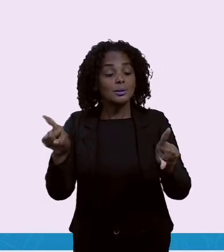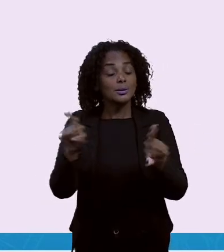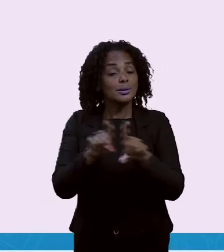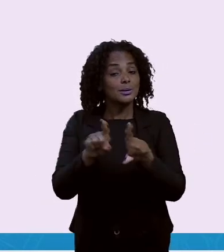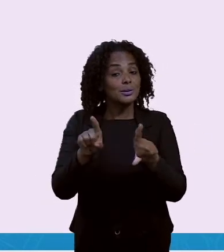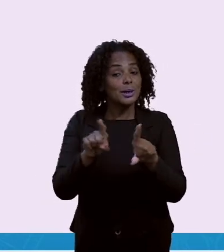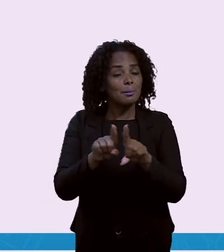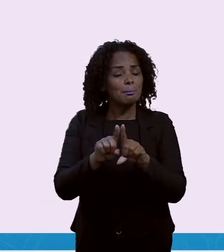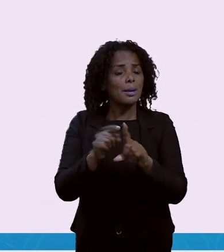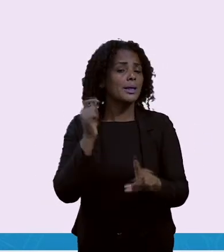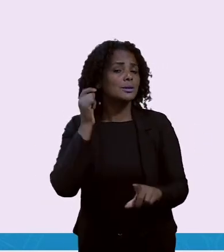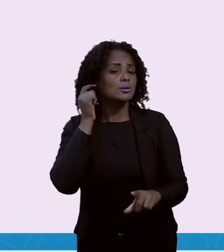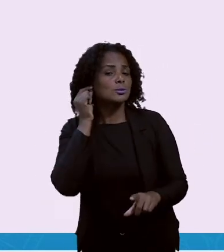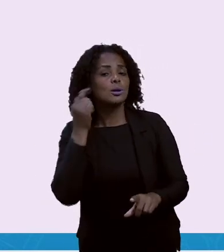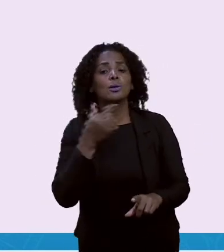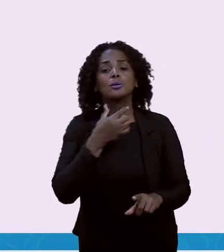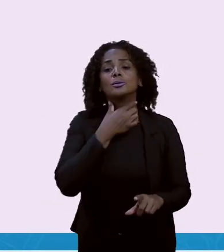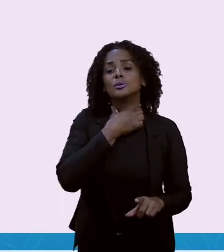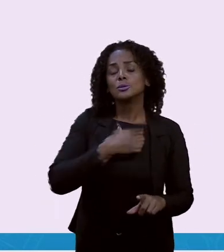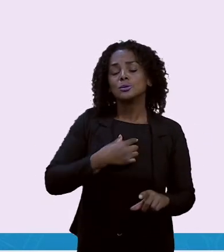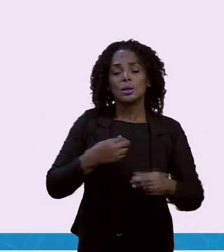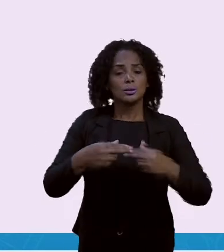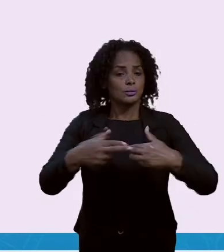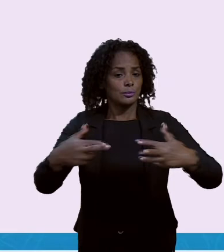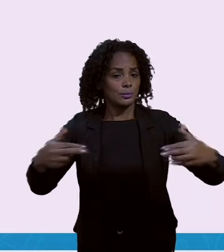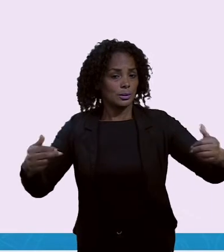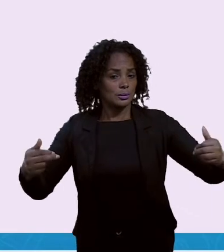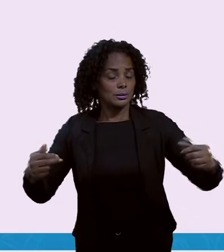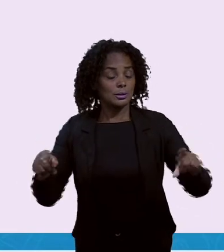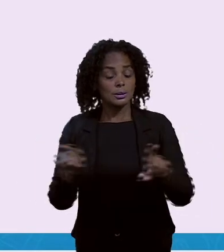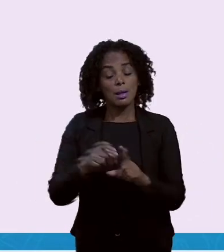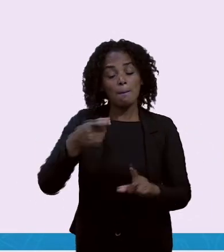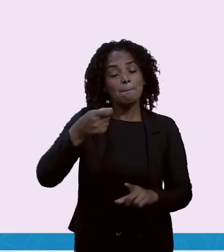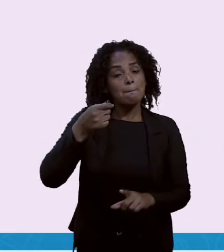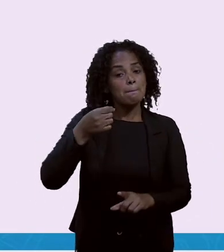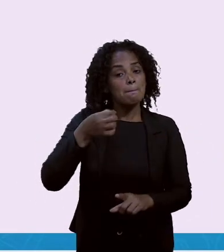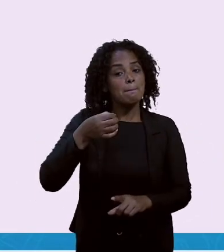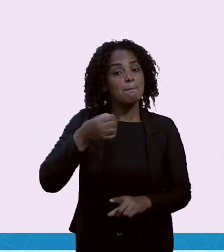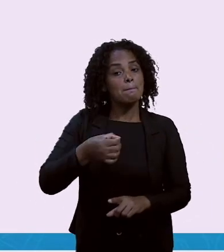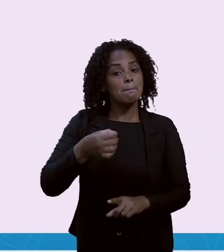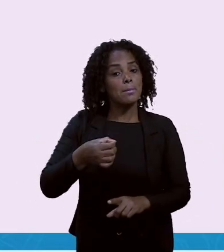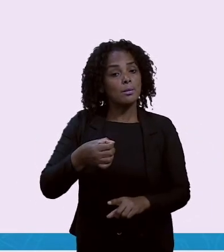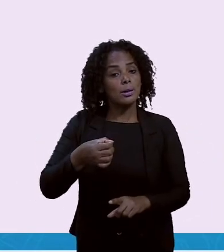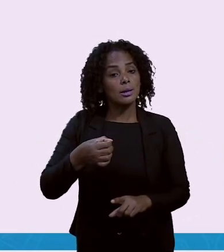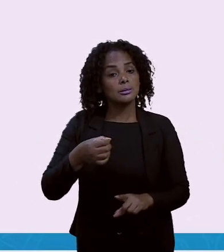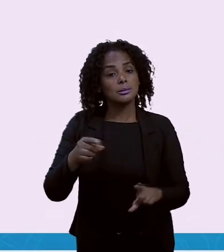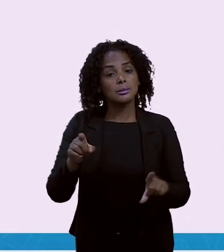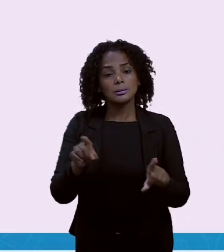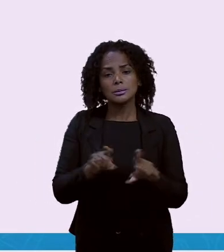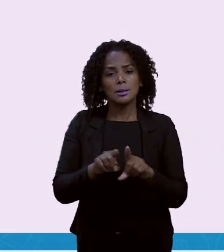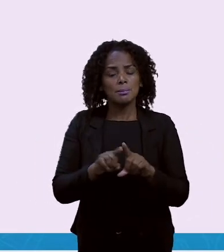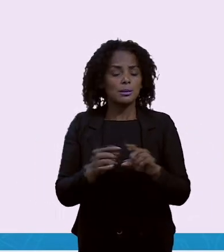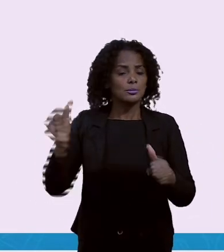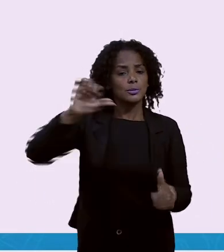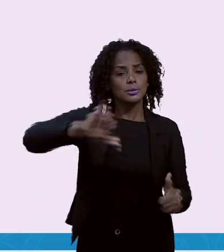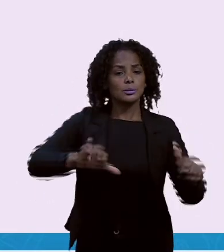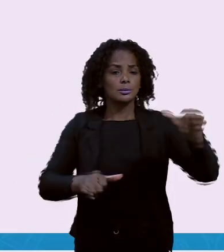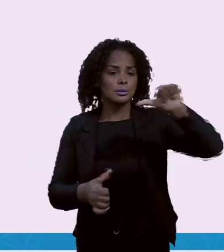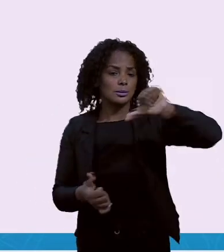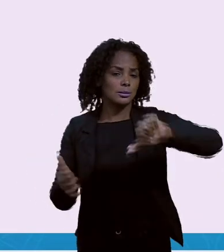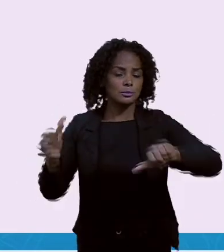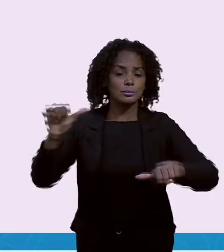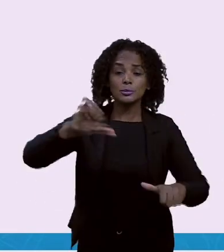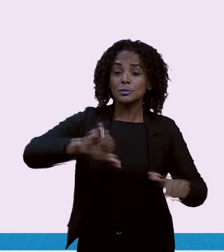de joias, moedas, processos químicos como oxirredução, que é aquela carga